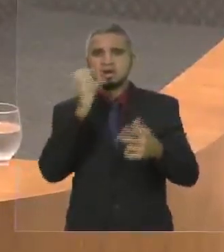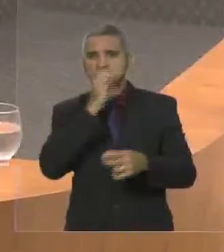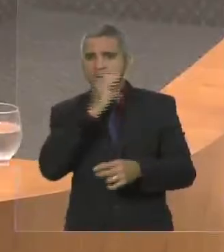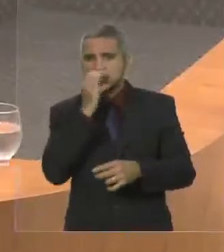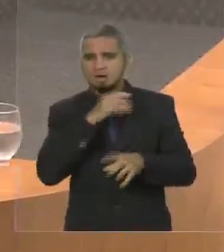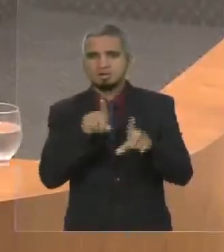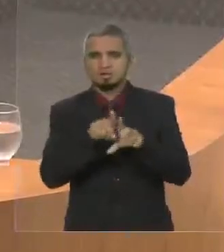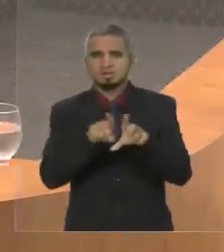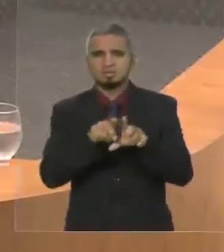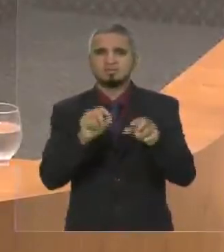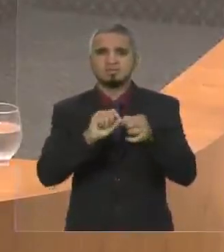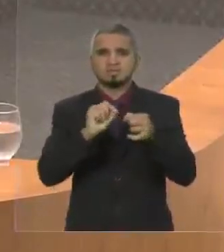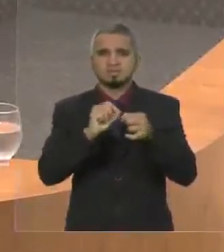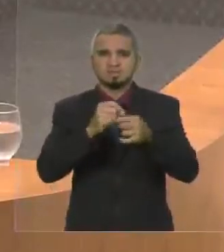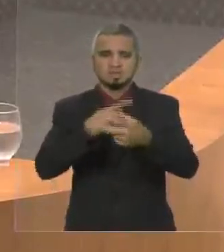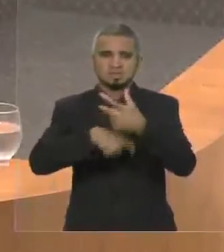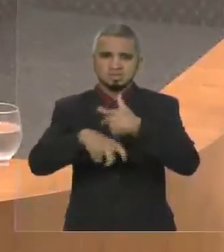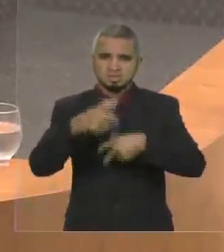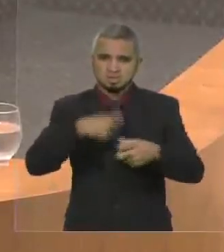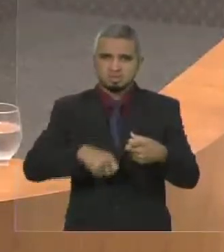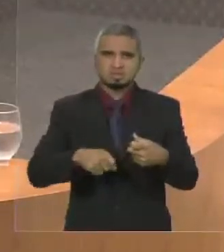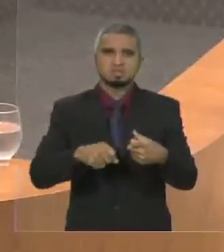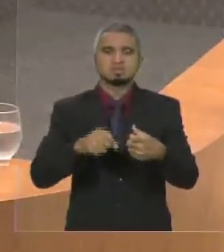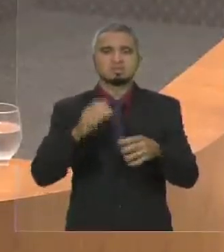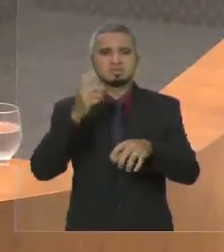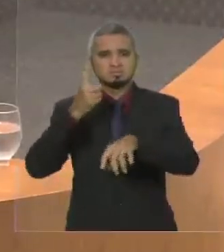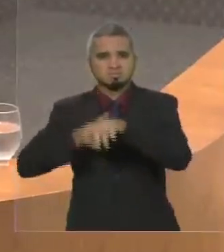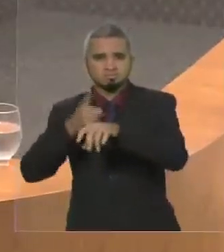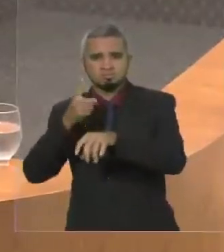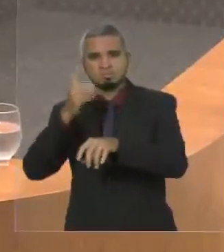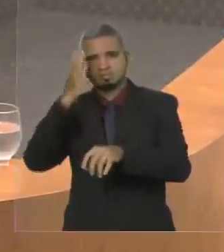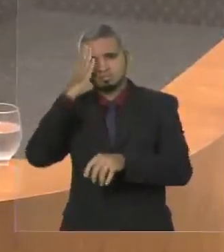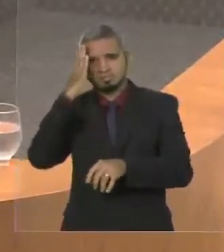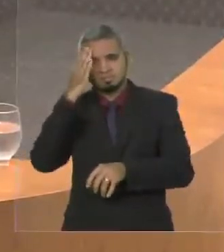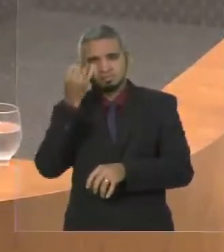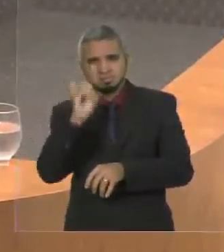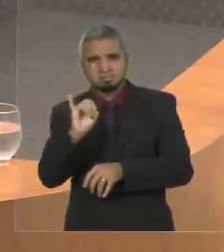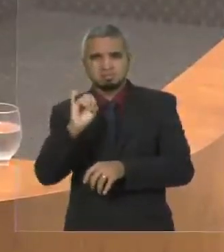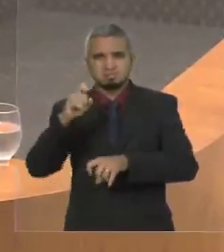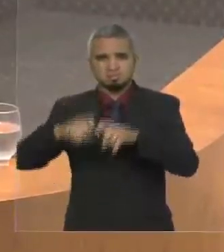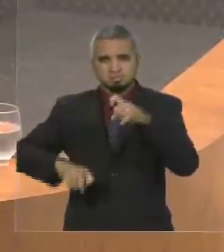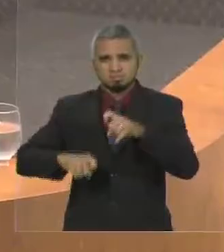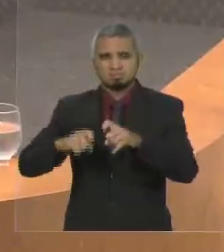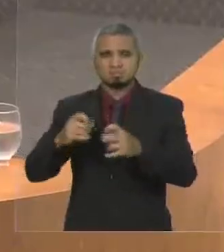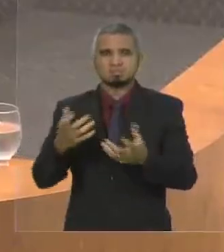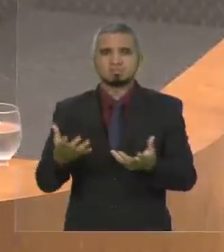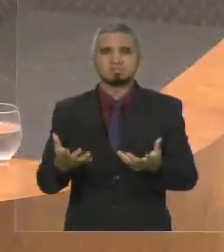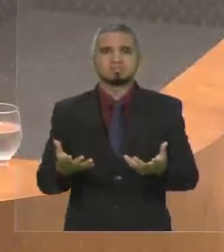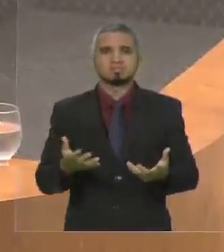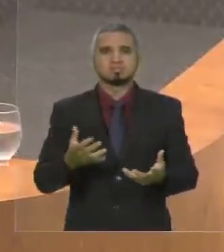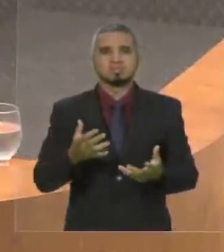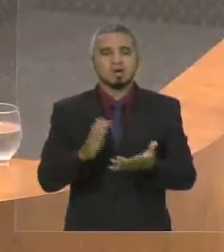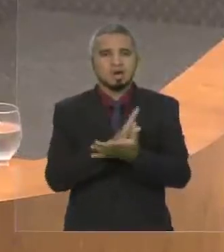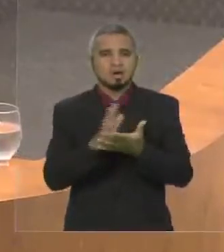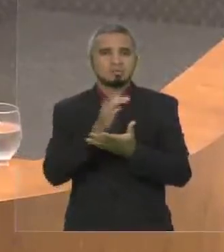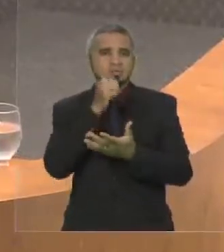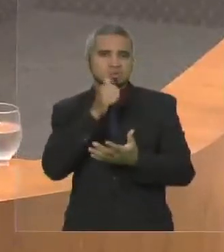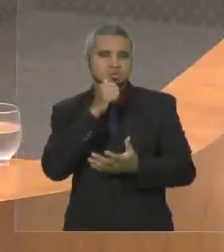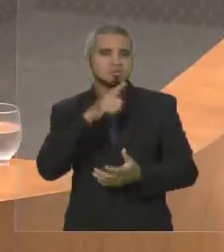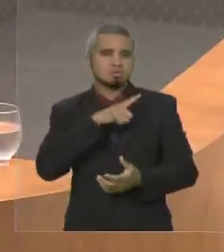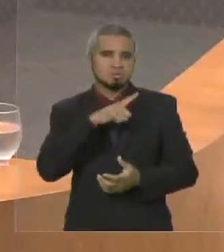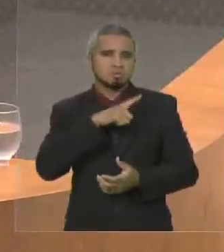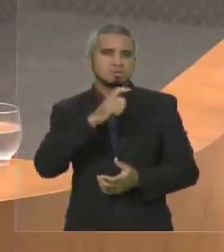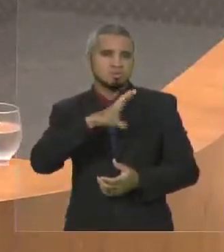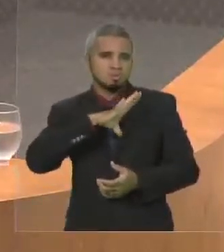exames periciais, com uma estrutura que realmente possa dar segurança para essa mulher que tem coragem de denunciar. Nós